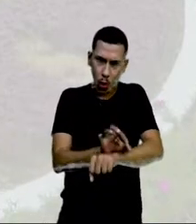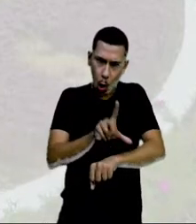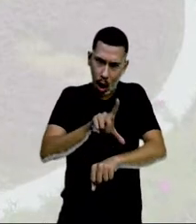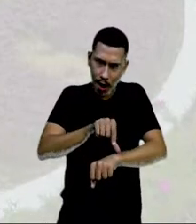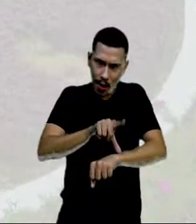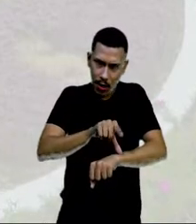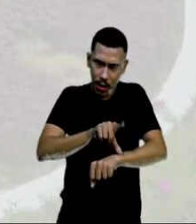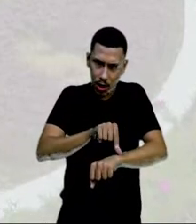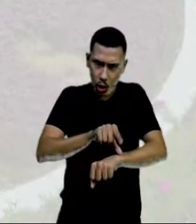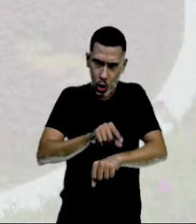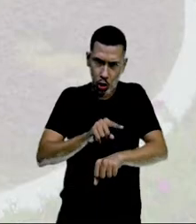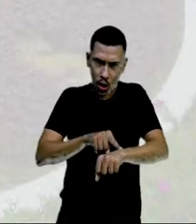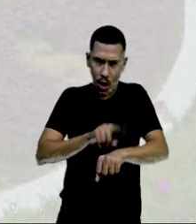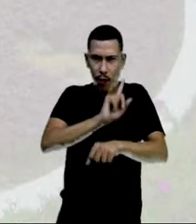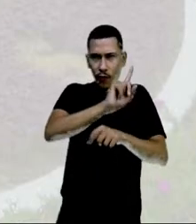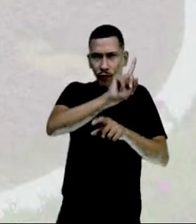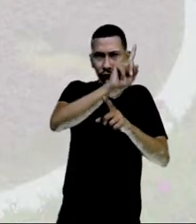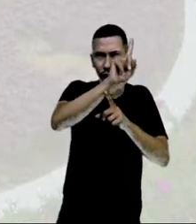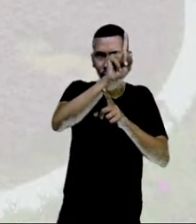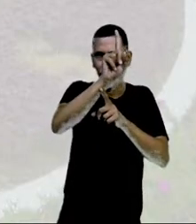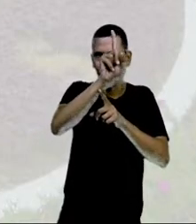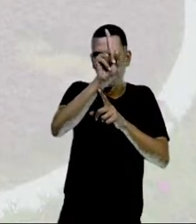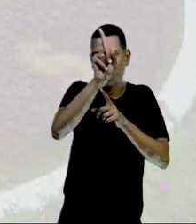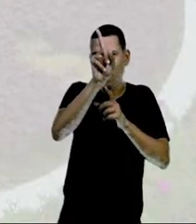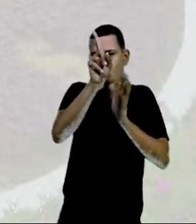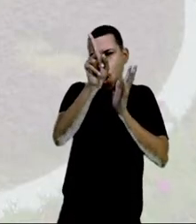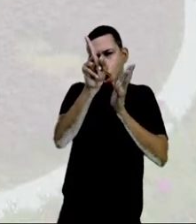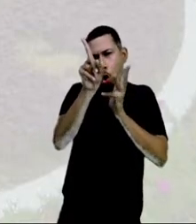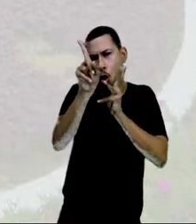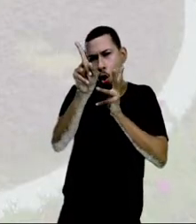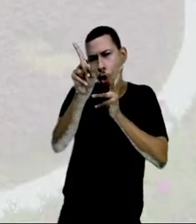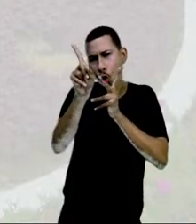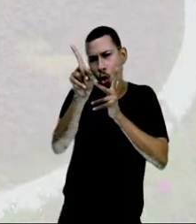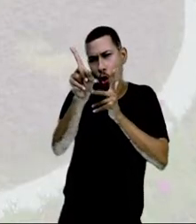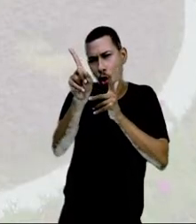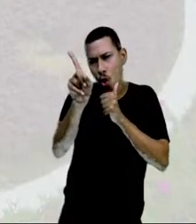ele passa muito devagar. Então, quando for 2 horas e